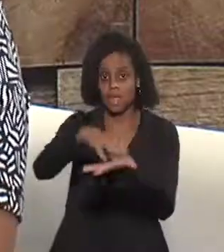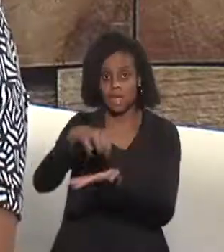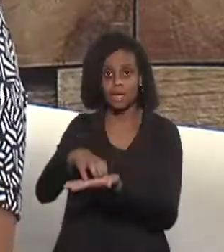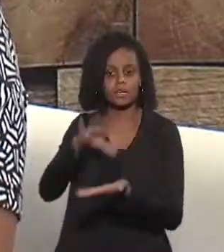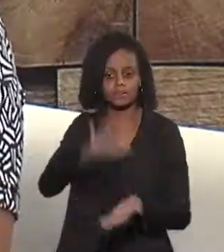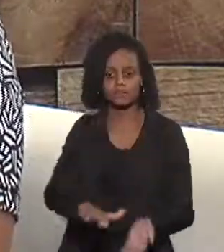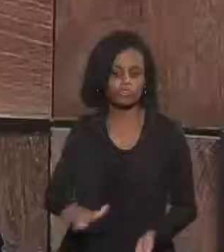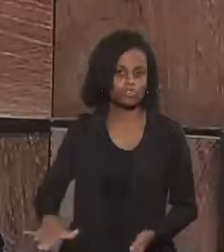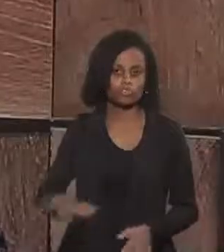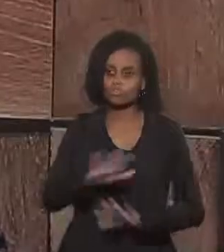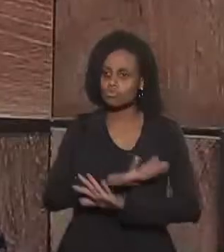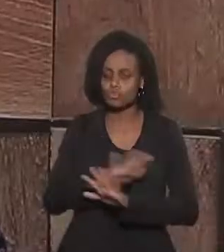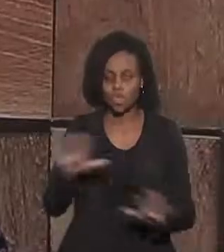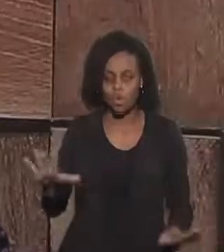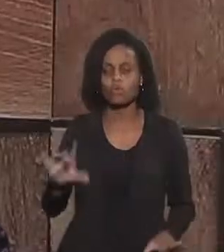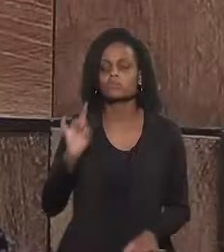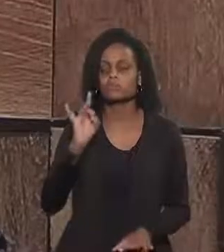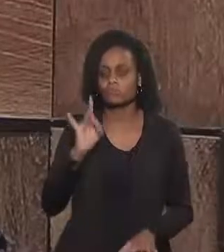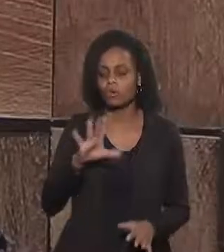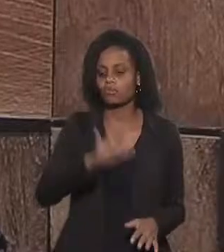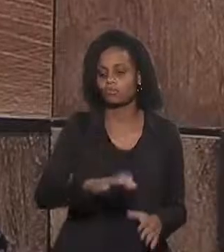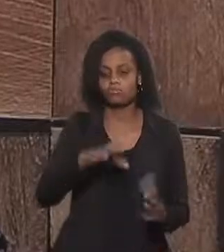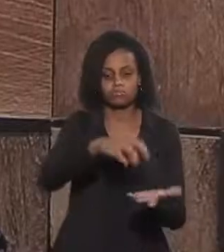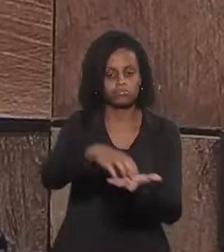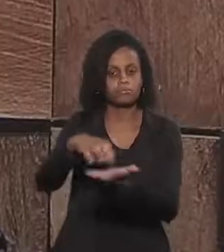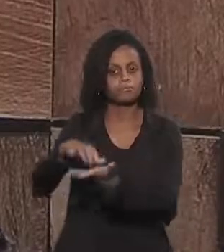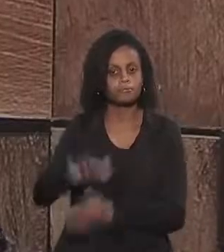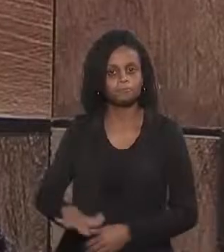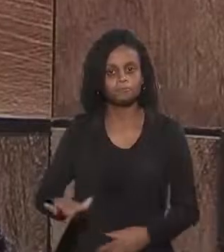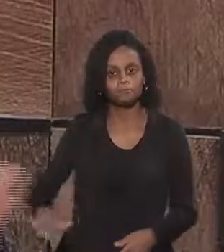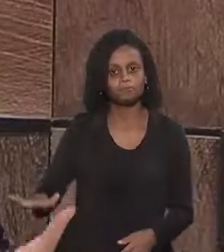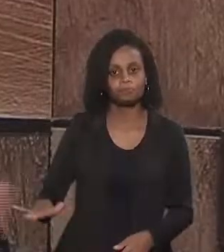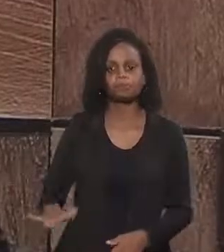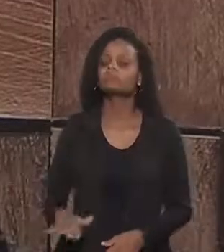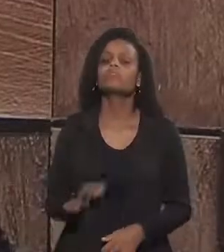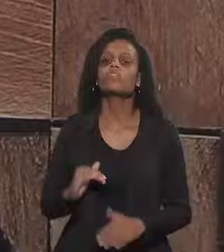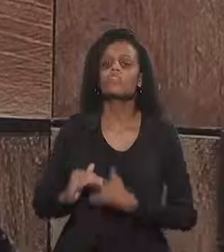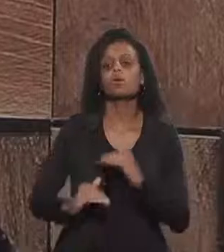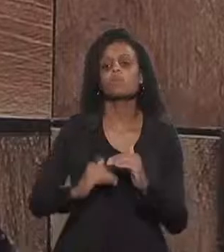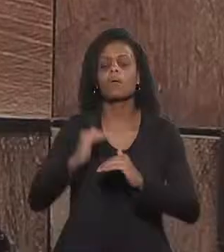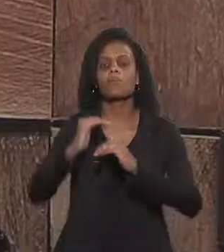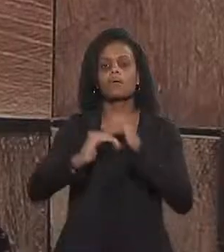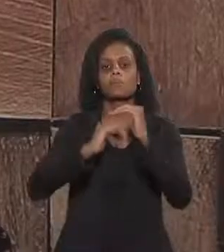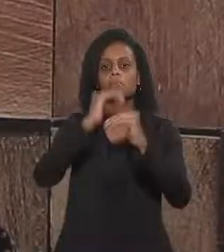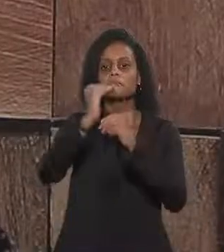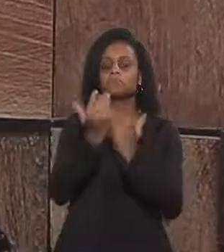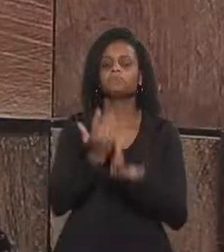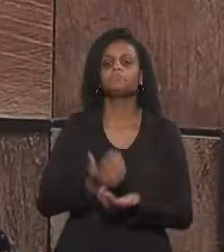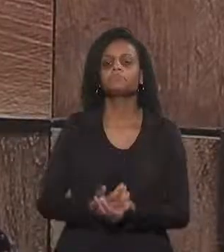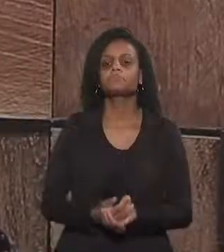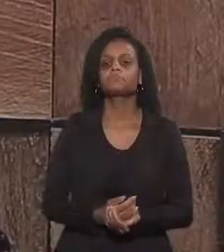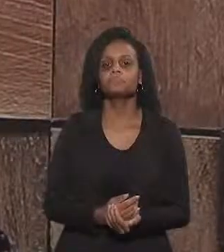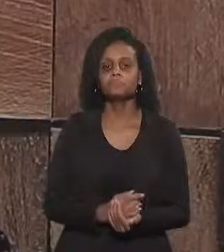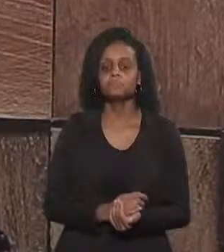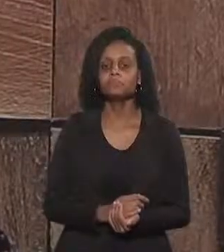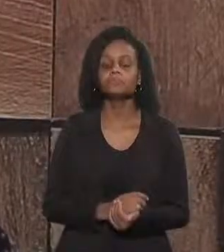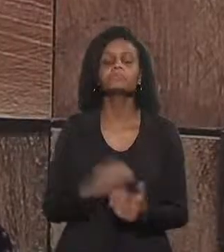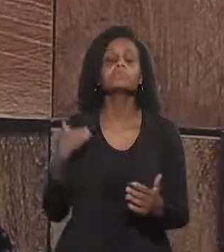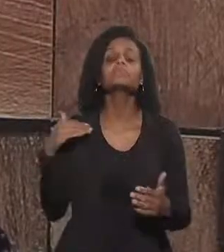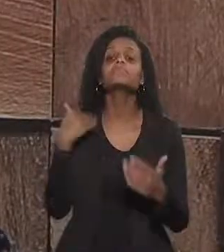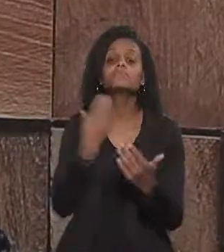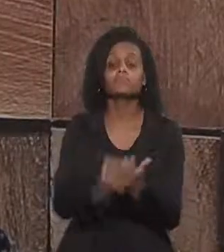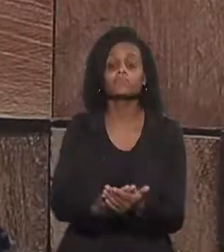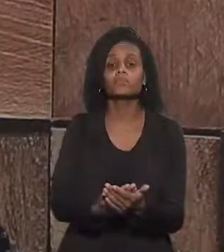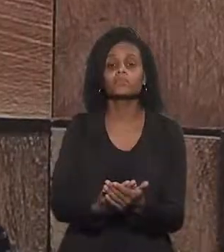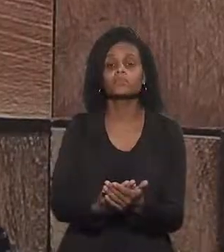área infantil? Só na área infantil. E aí fomos crescendo ali e muito bem, até